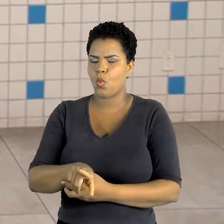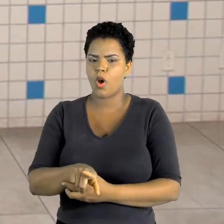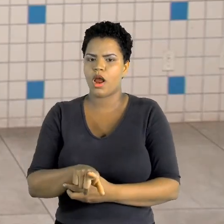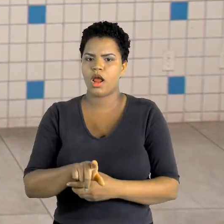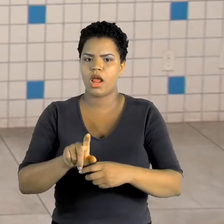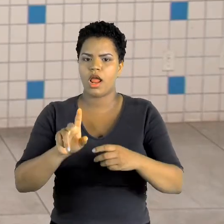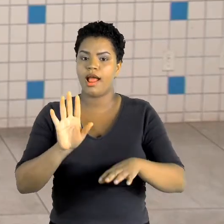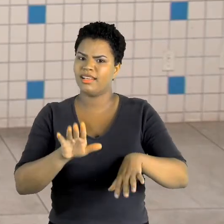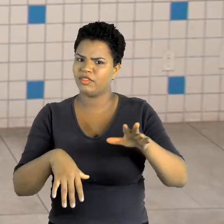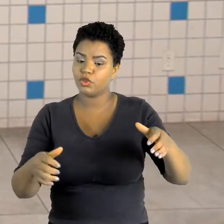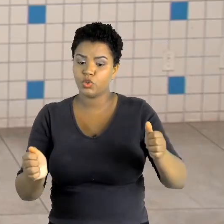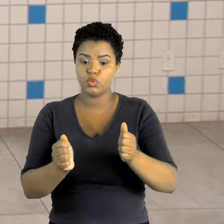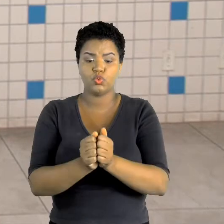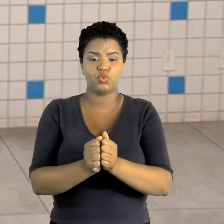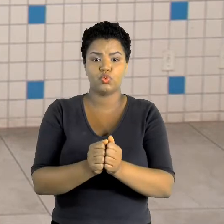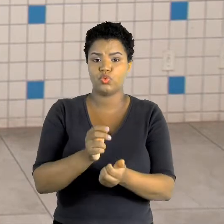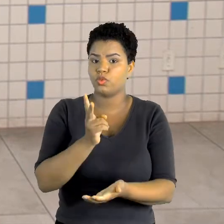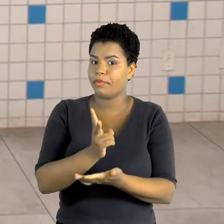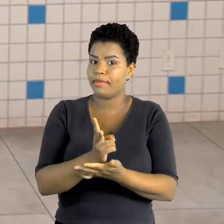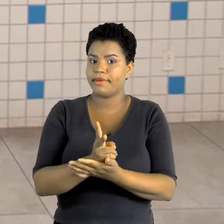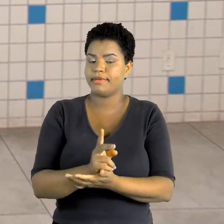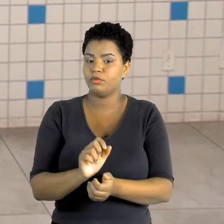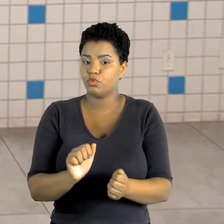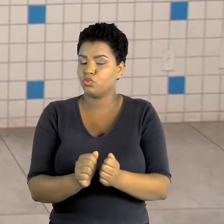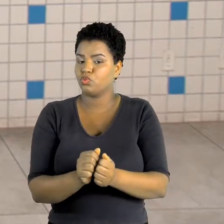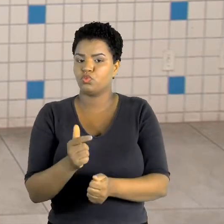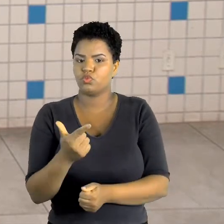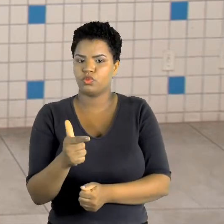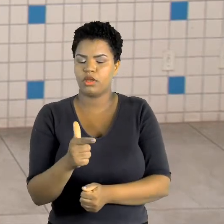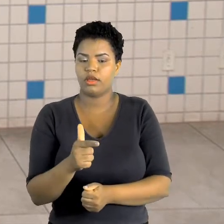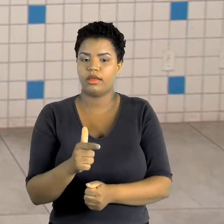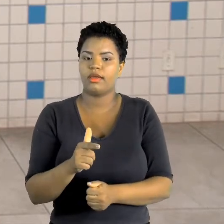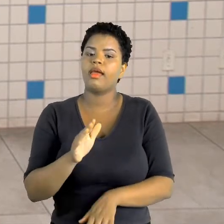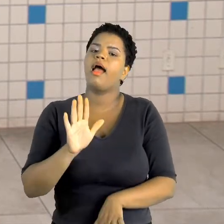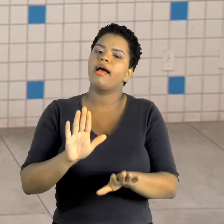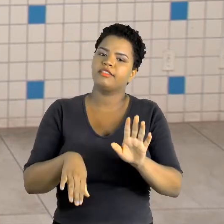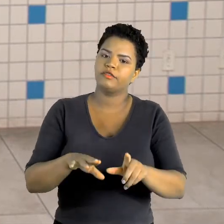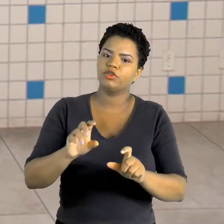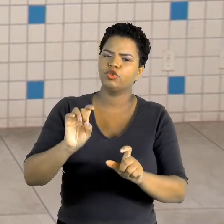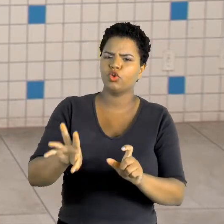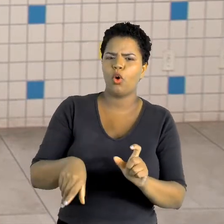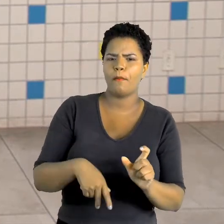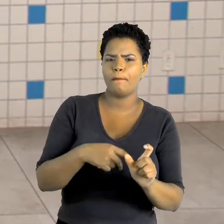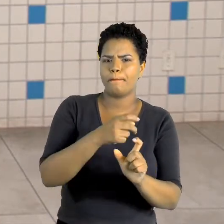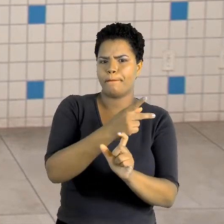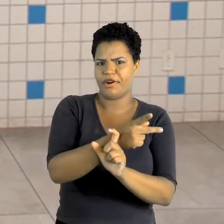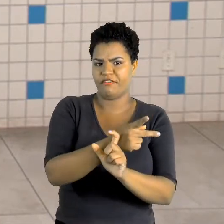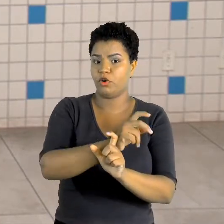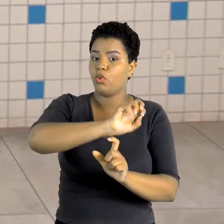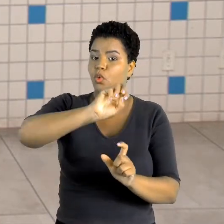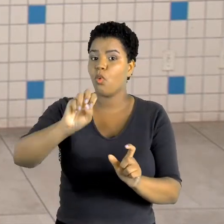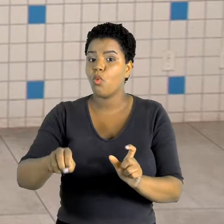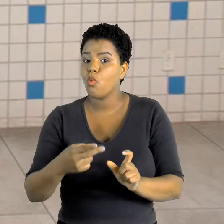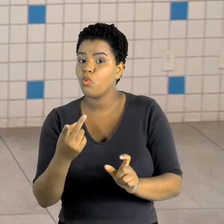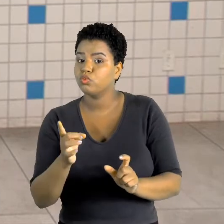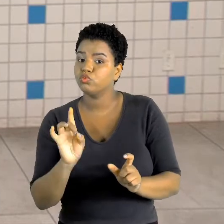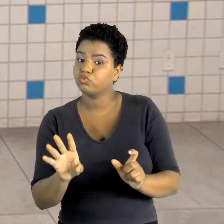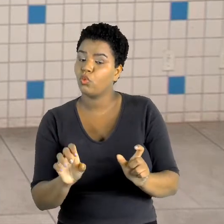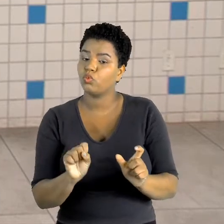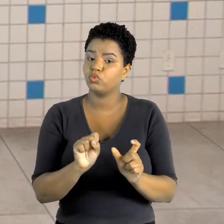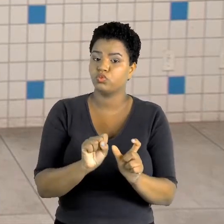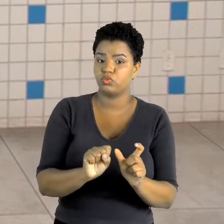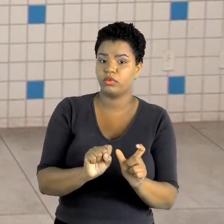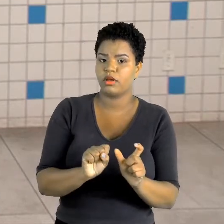os dois numa mesma estrutura. Às vezes é só o prefixo ou às vezes é o sufixo. E também pode acontecer de vir os dois,